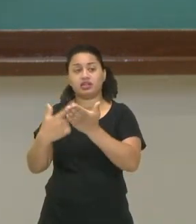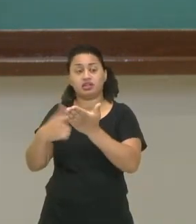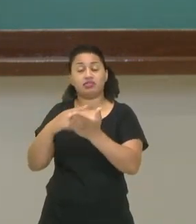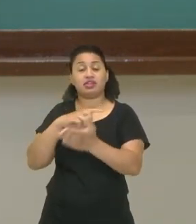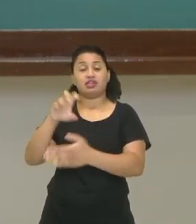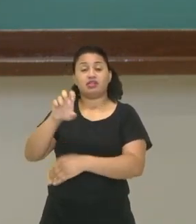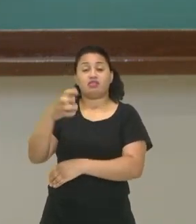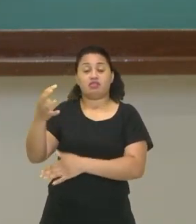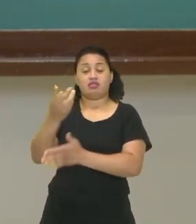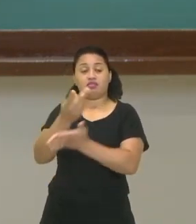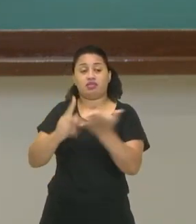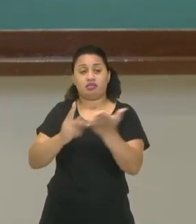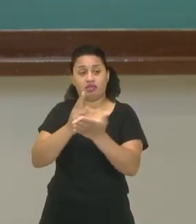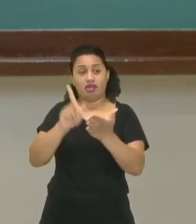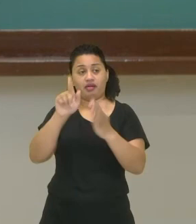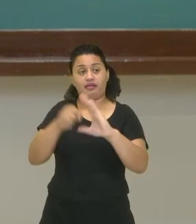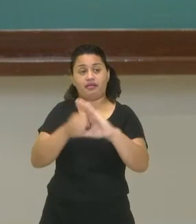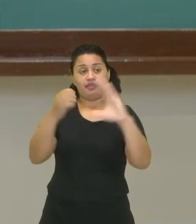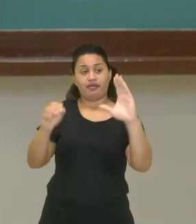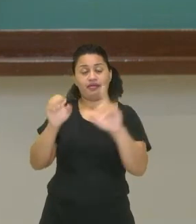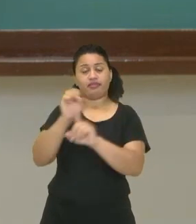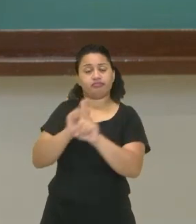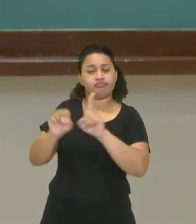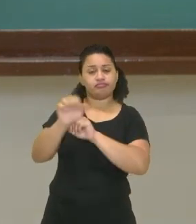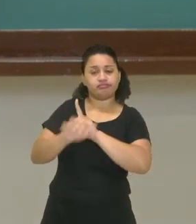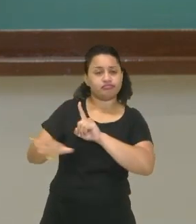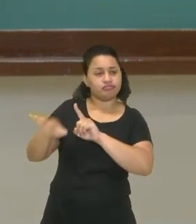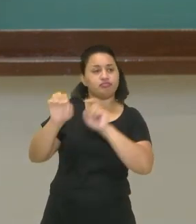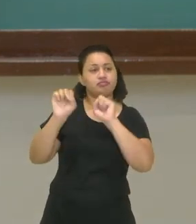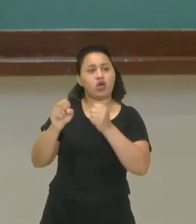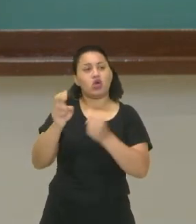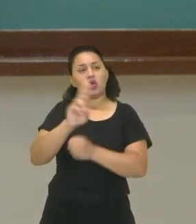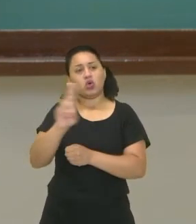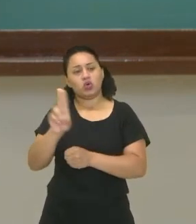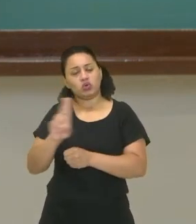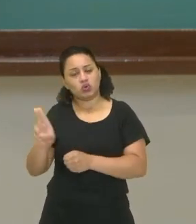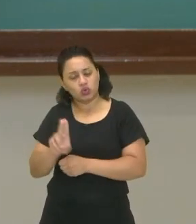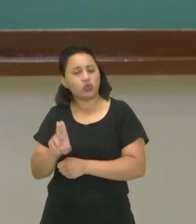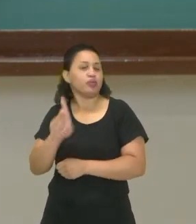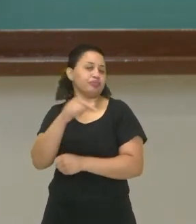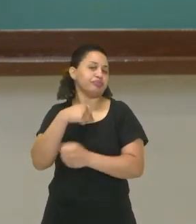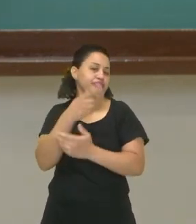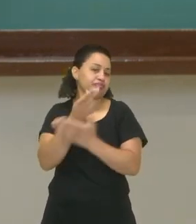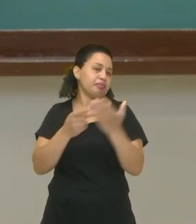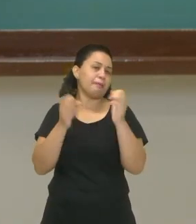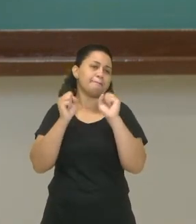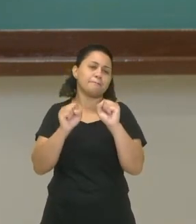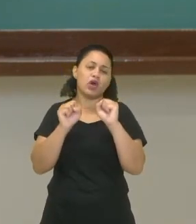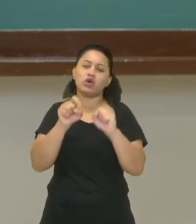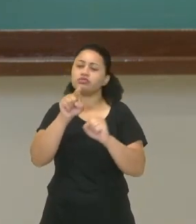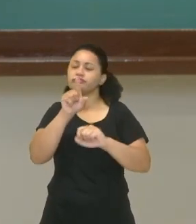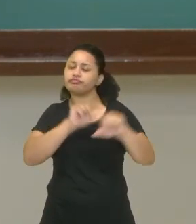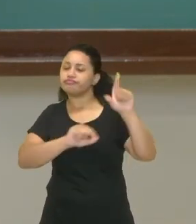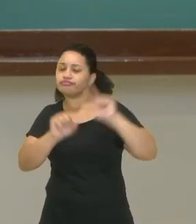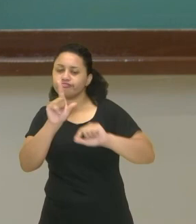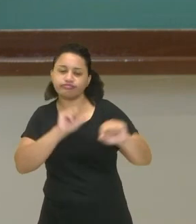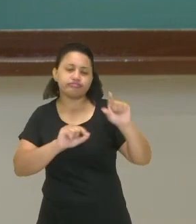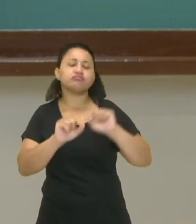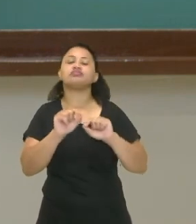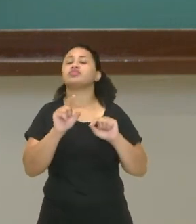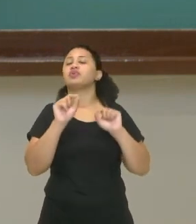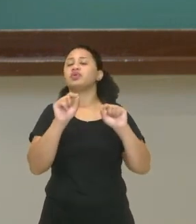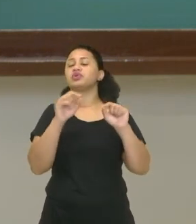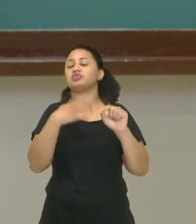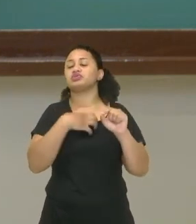que é de caráter épico social, né? Pode pôr o nome dos poemas. Então fica a teu critério você fazer o